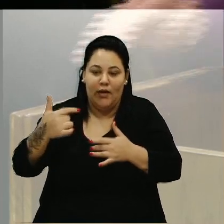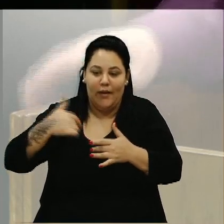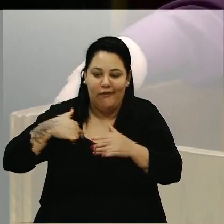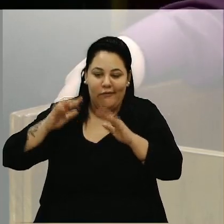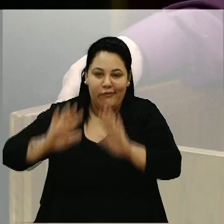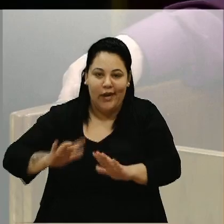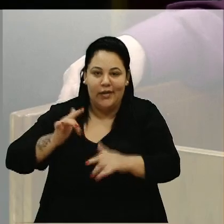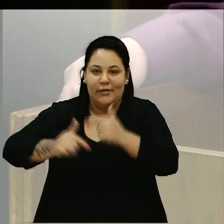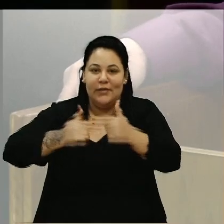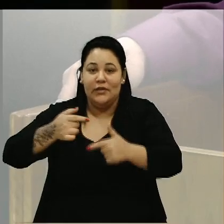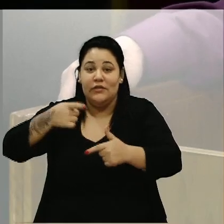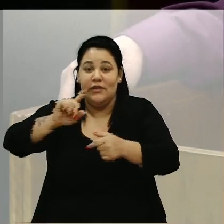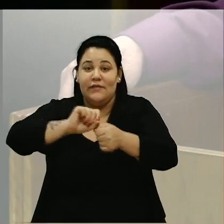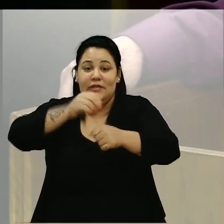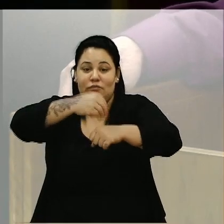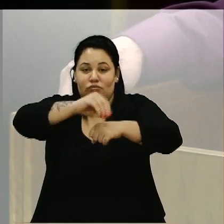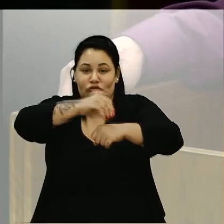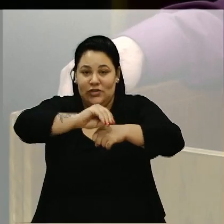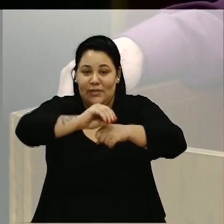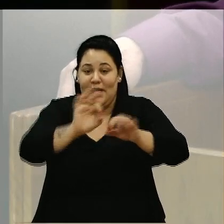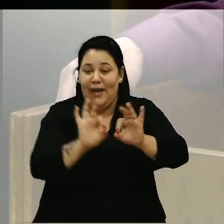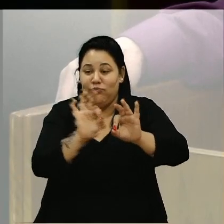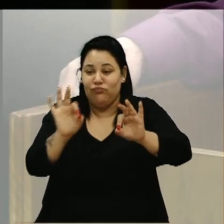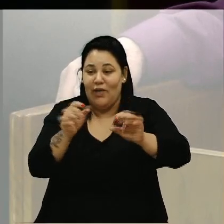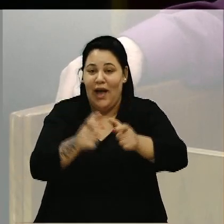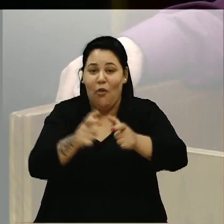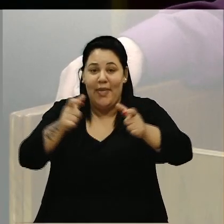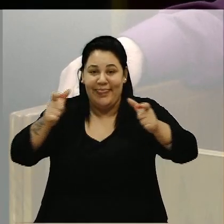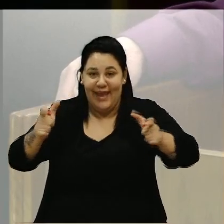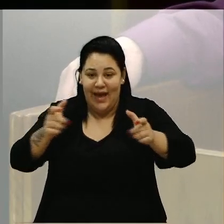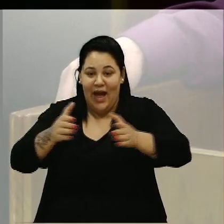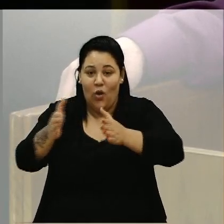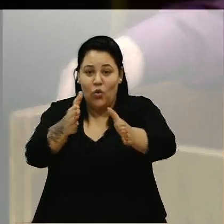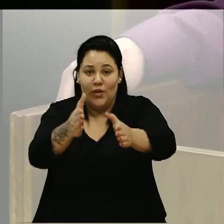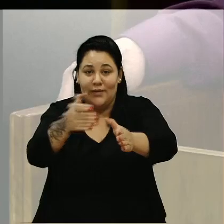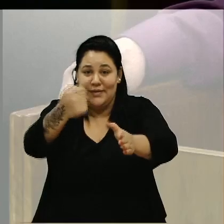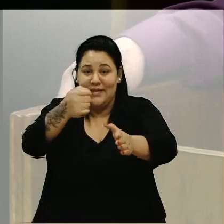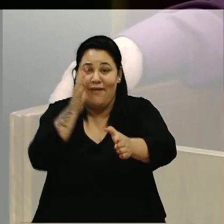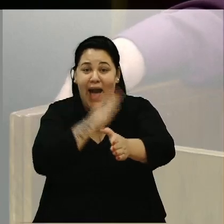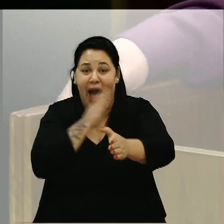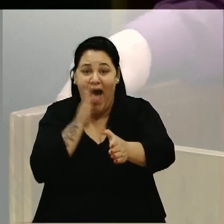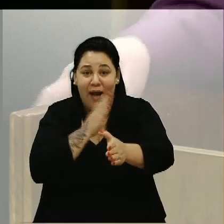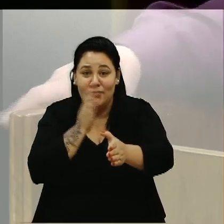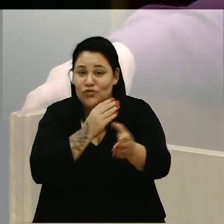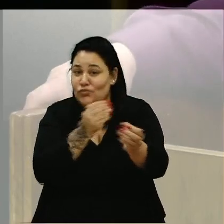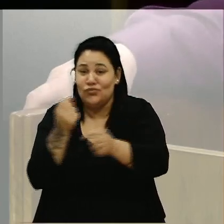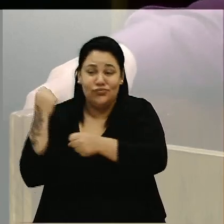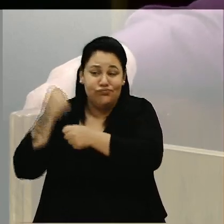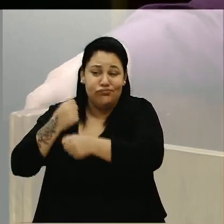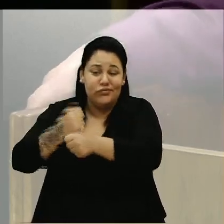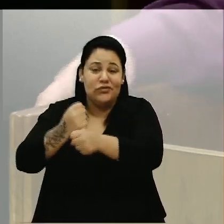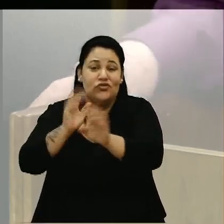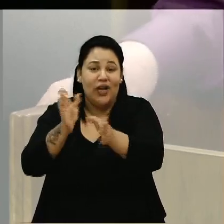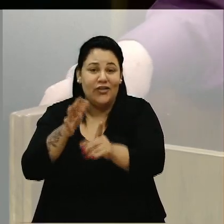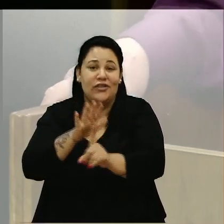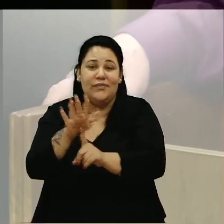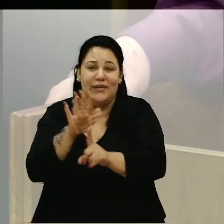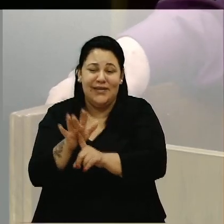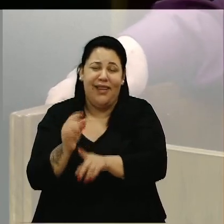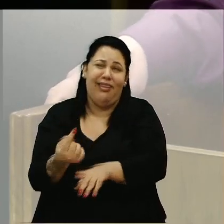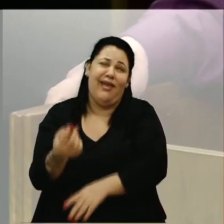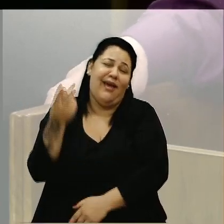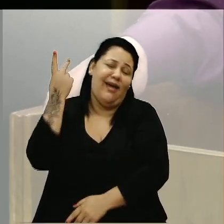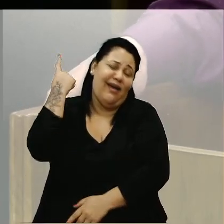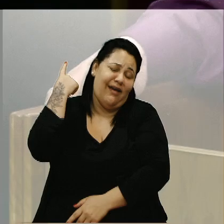ia propor alguns alargamentos necessários, urgentes, de muitos anos, desde que ainda lá